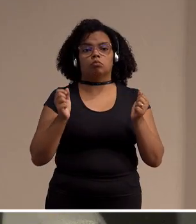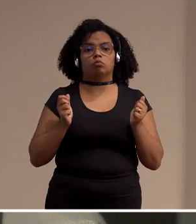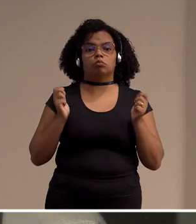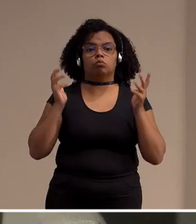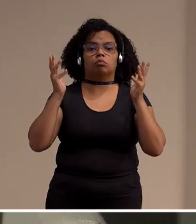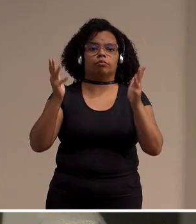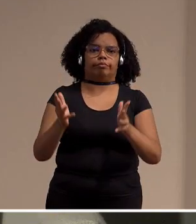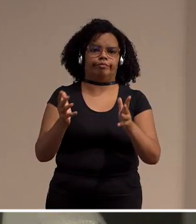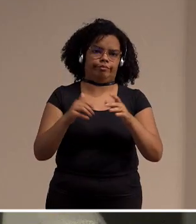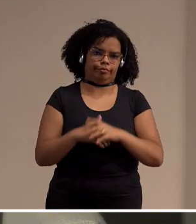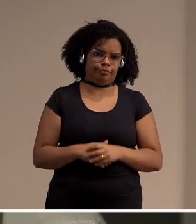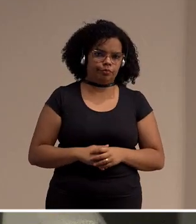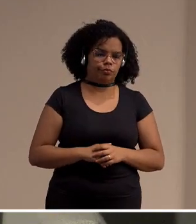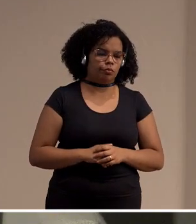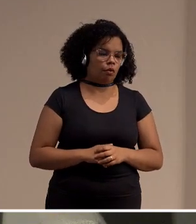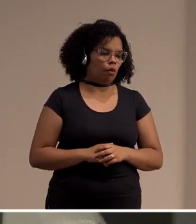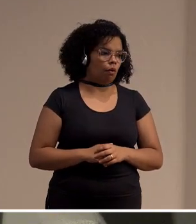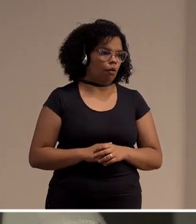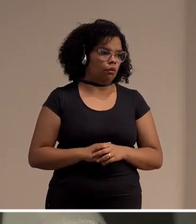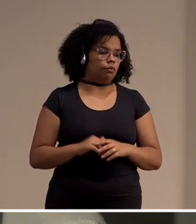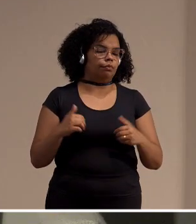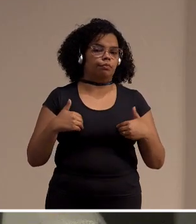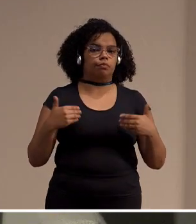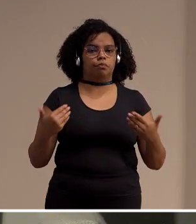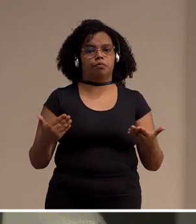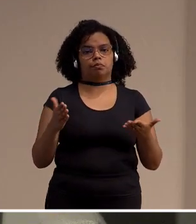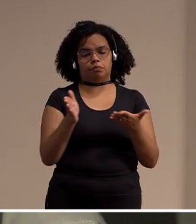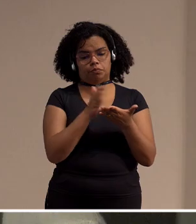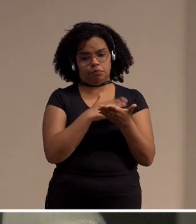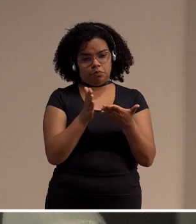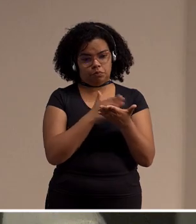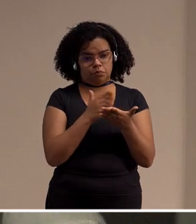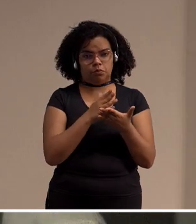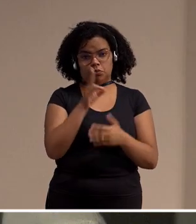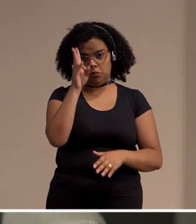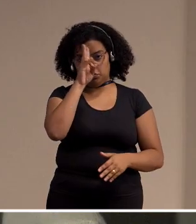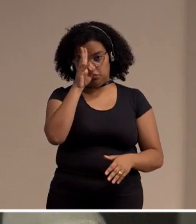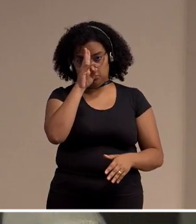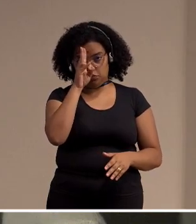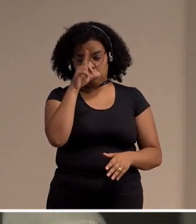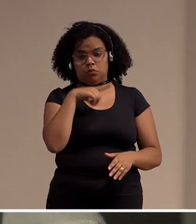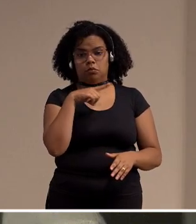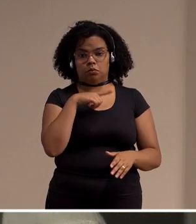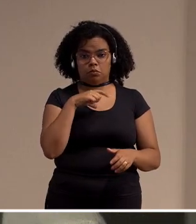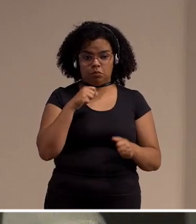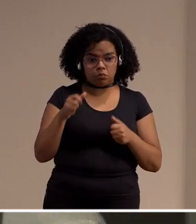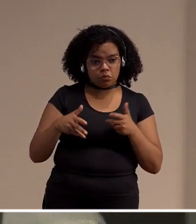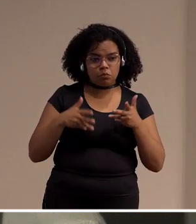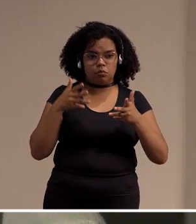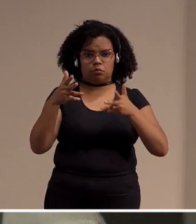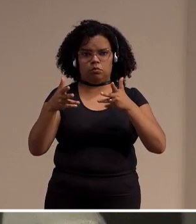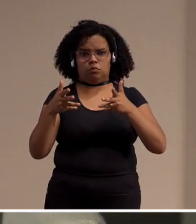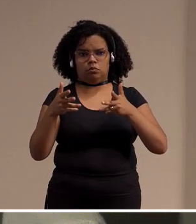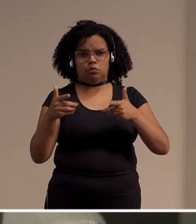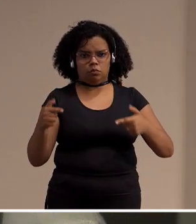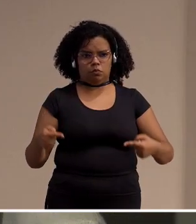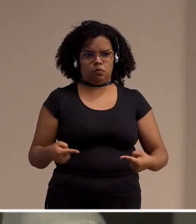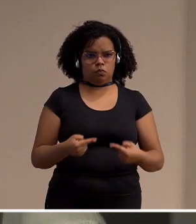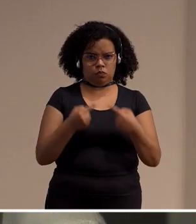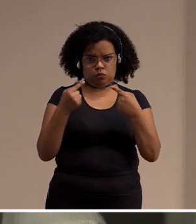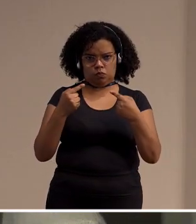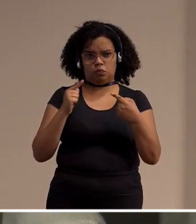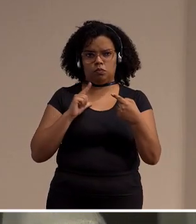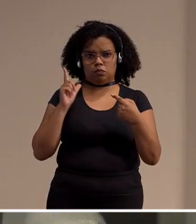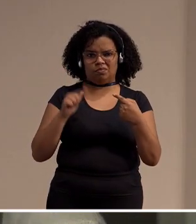compreender a isso. Então, os livros, as histórias, minhas histórias, elas procuram reagir de alguma forma contra essa... Eles promovem